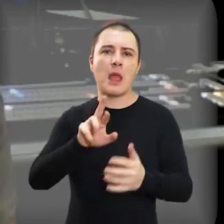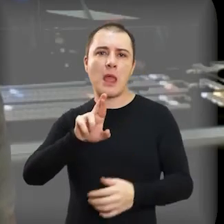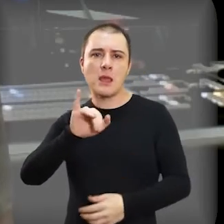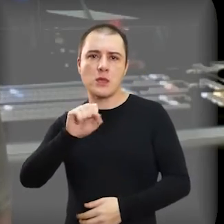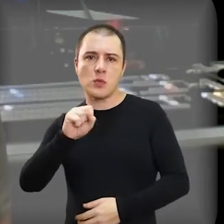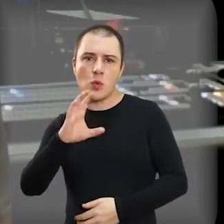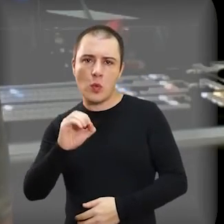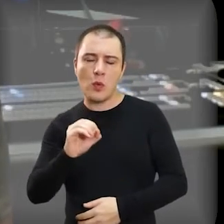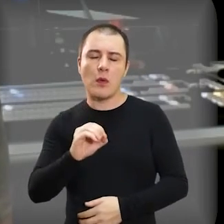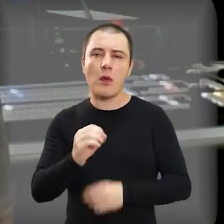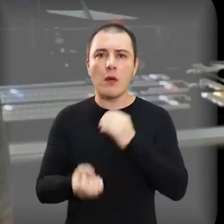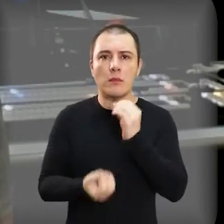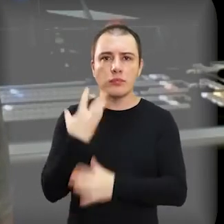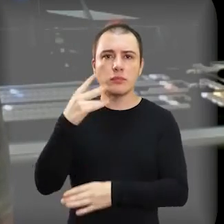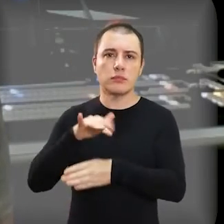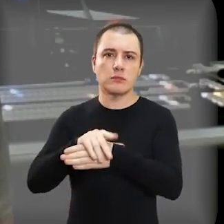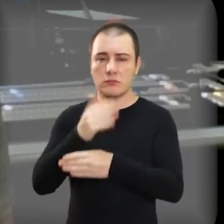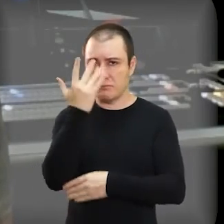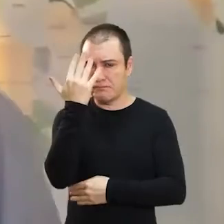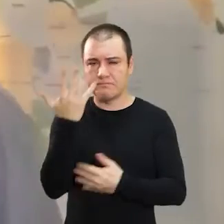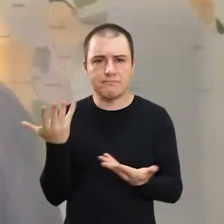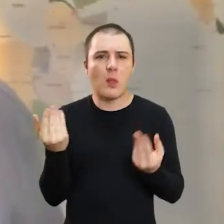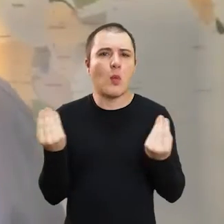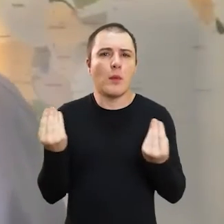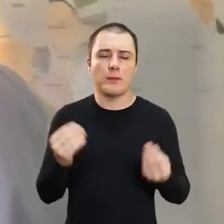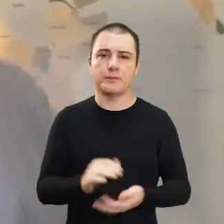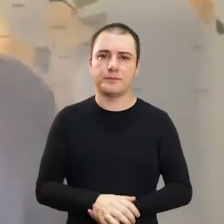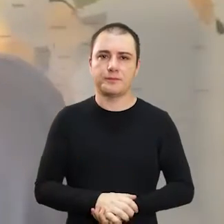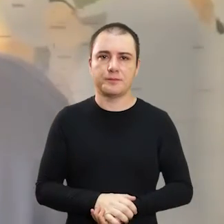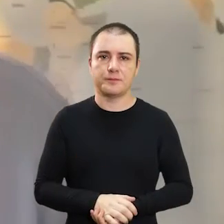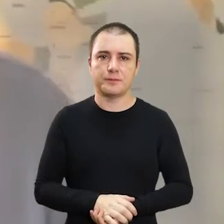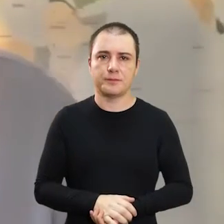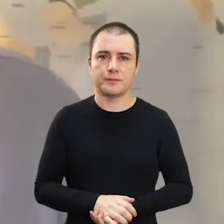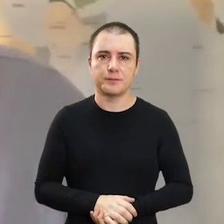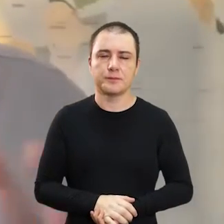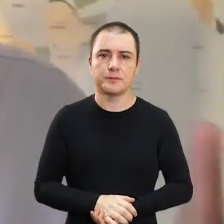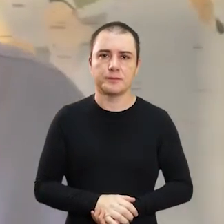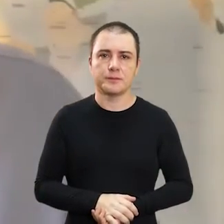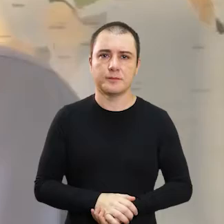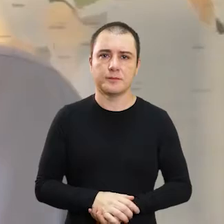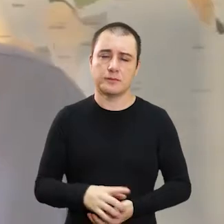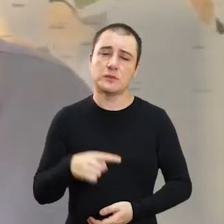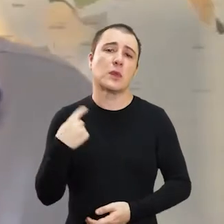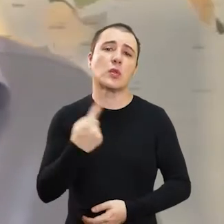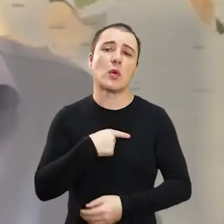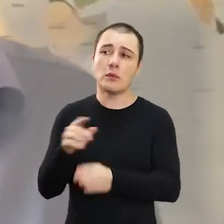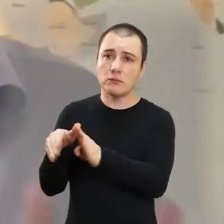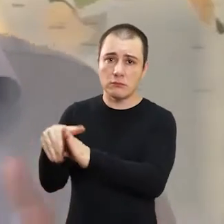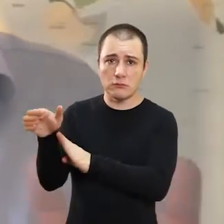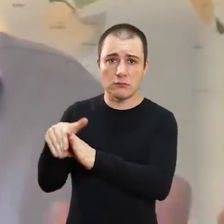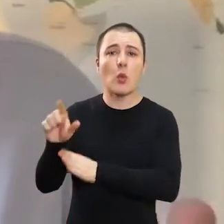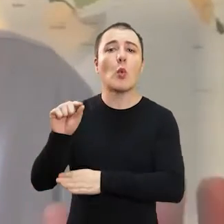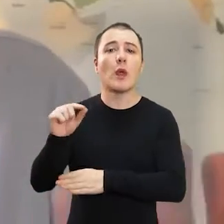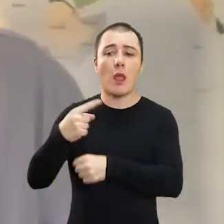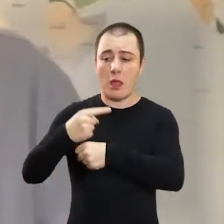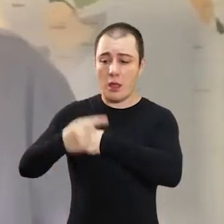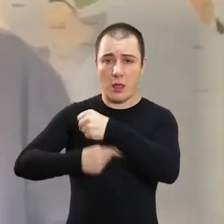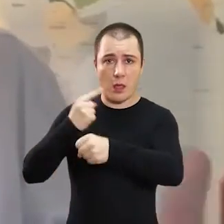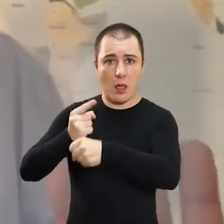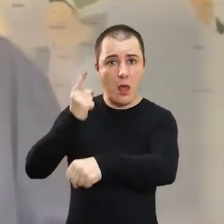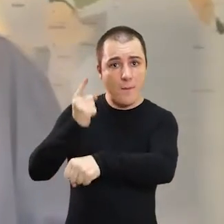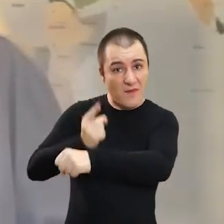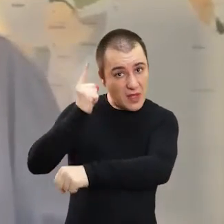que podem potencializar o aparecimento da doença? A gente, de um modo geral, recomenda uma vez por